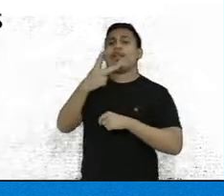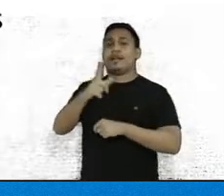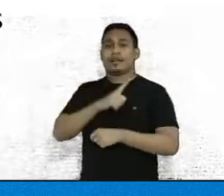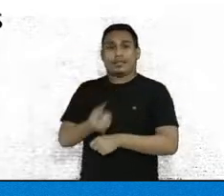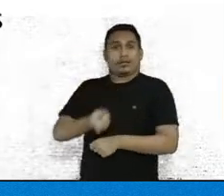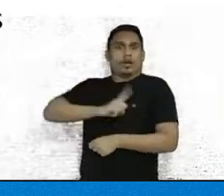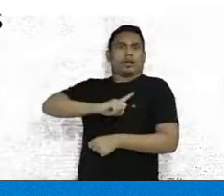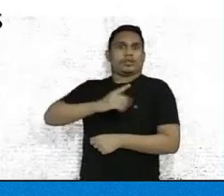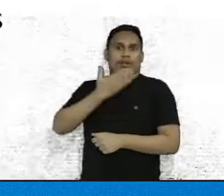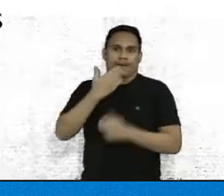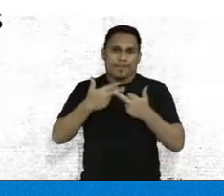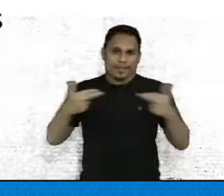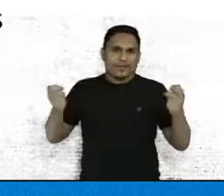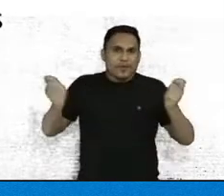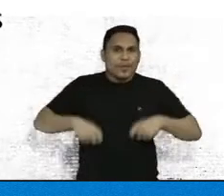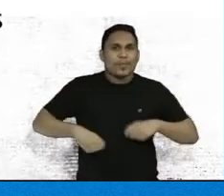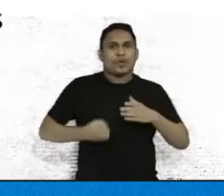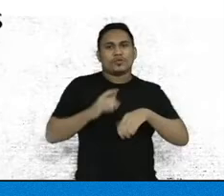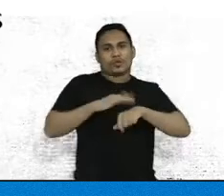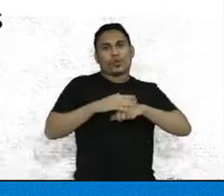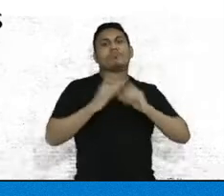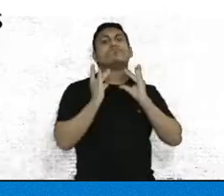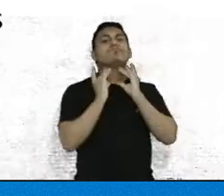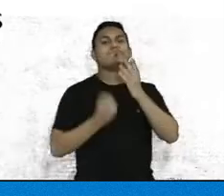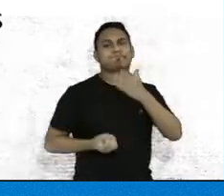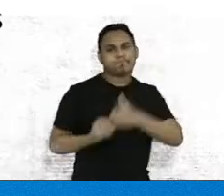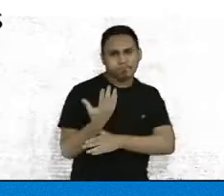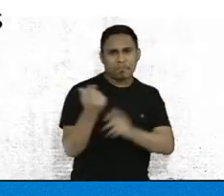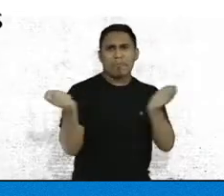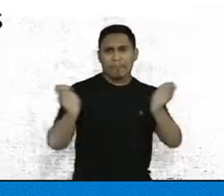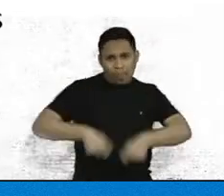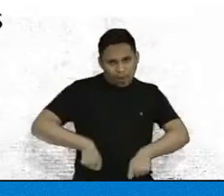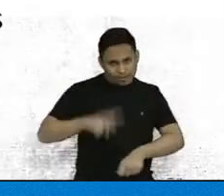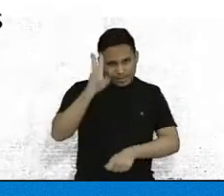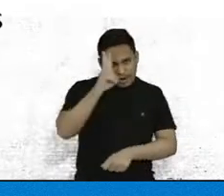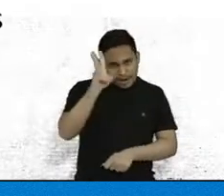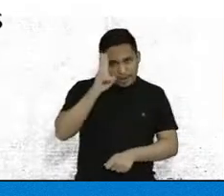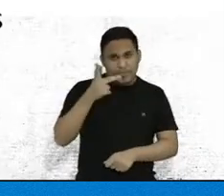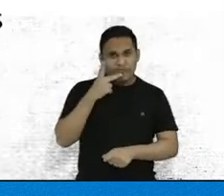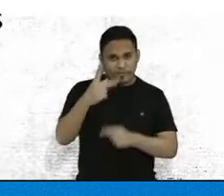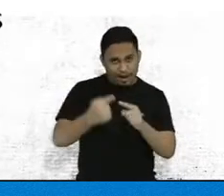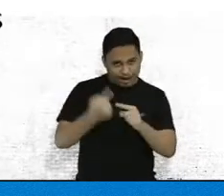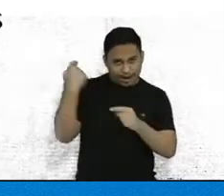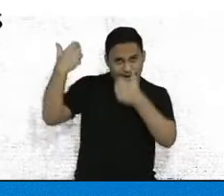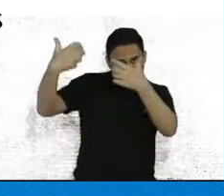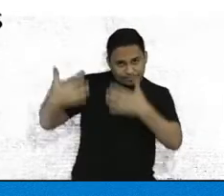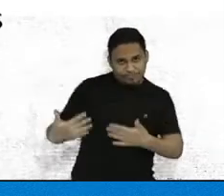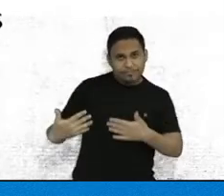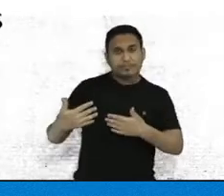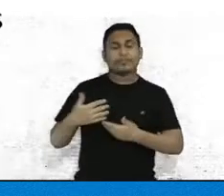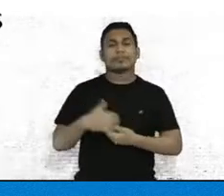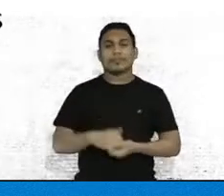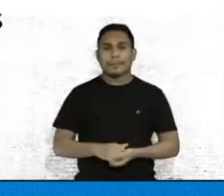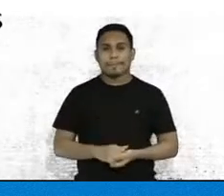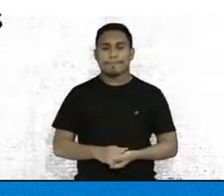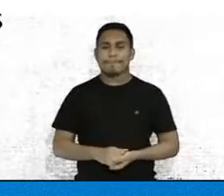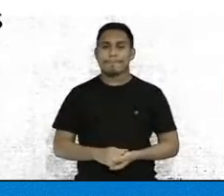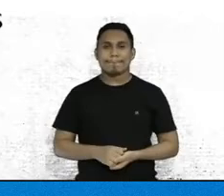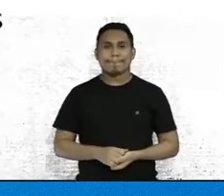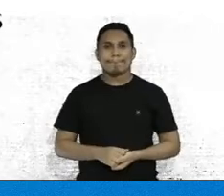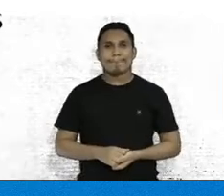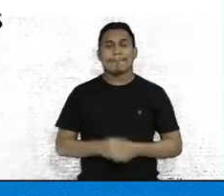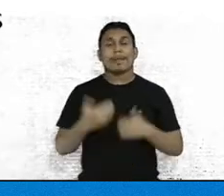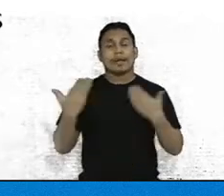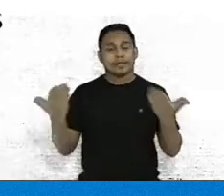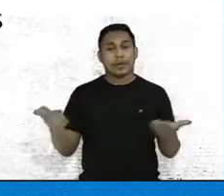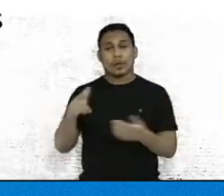gente consome que podem inflamar o nosso intestino e que podem ativar a produção de anticorpos da tireoide? Então, o glúten é